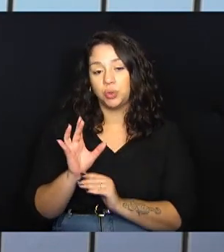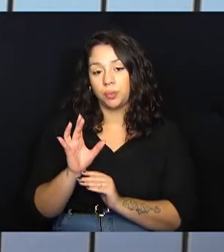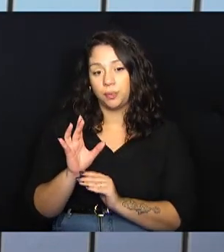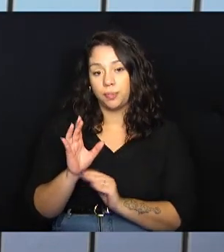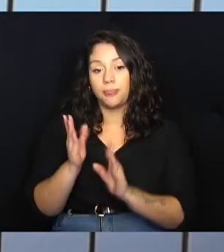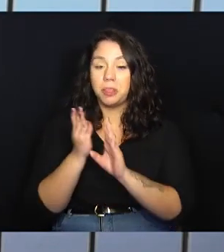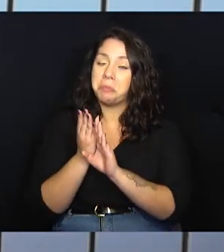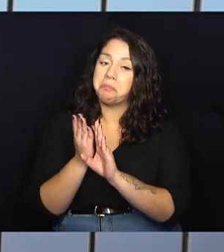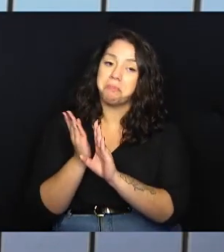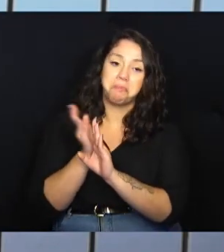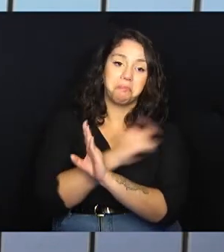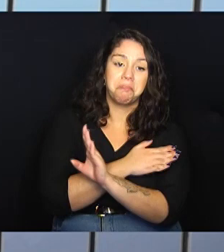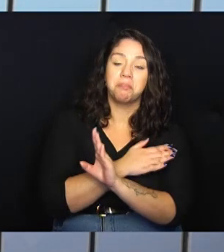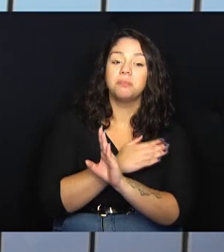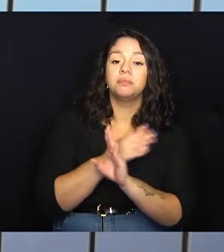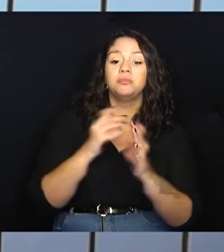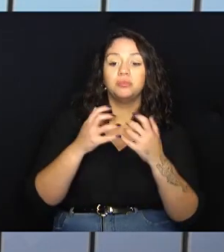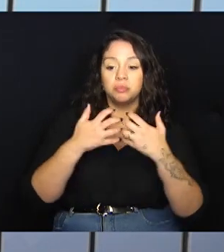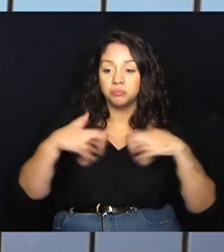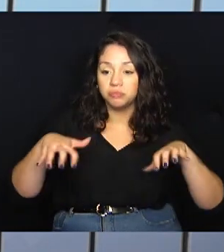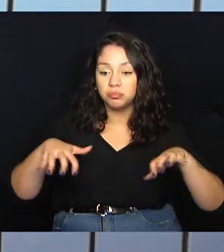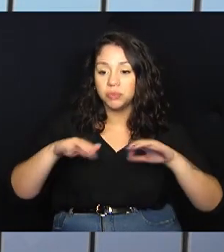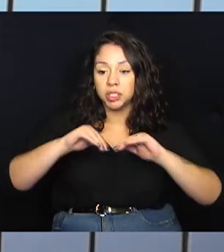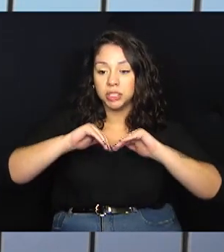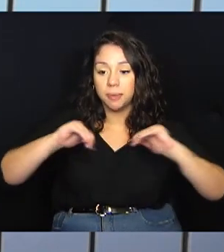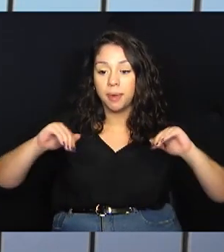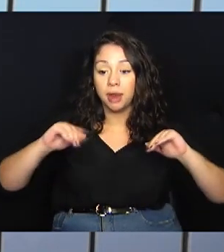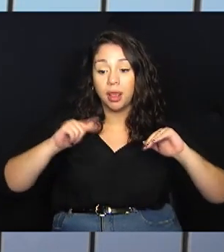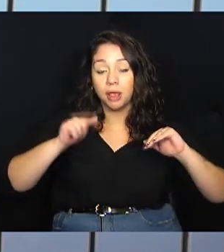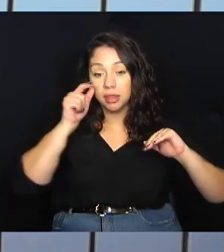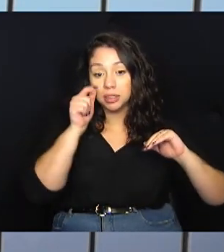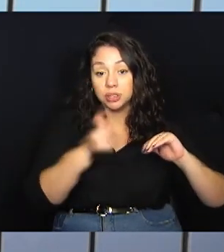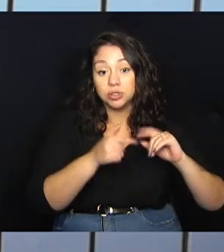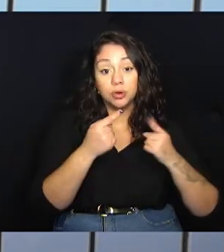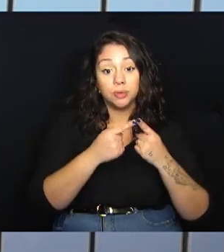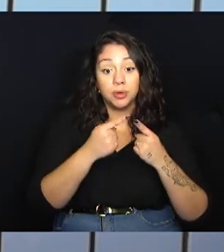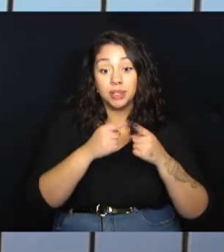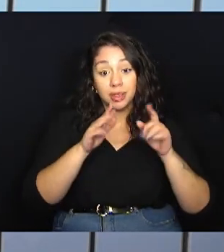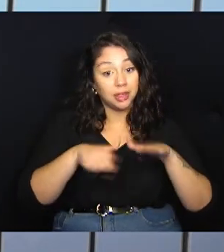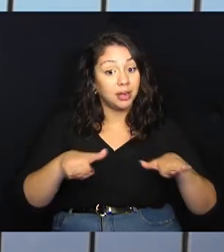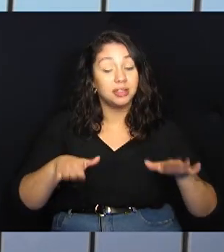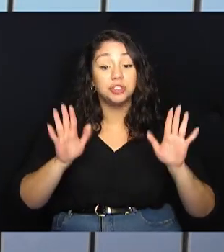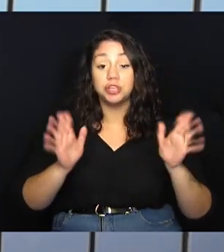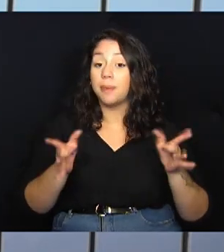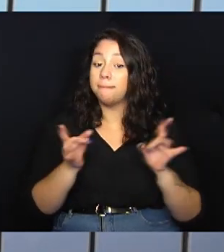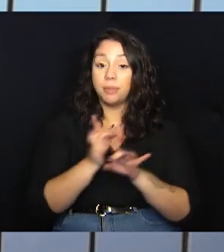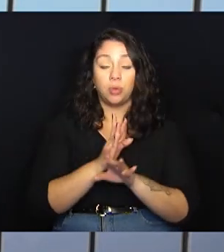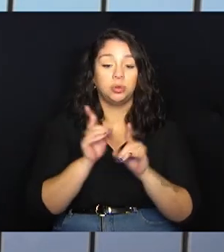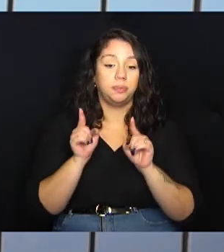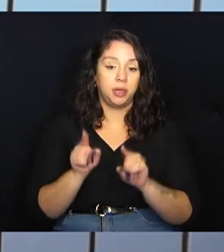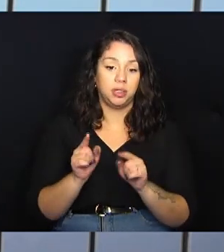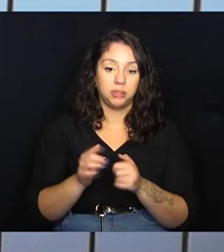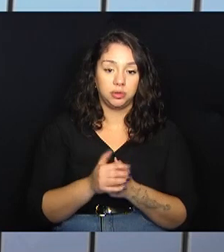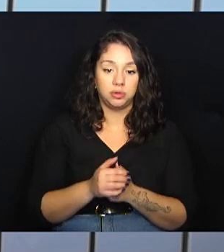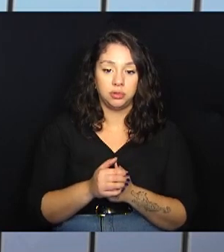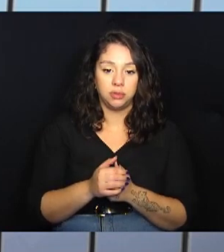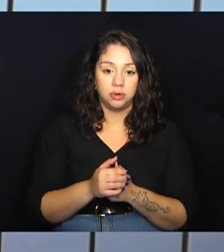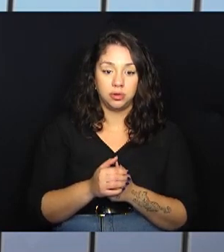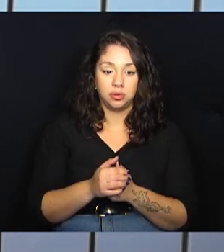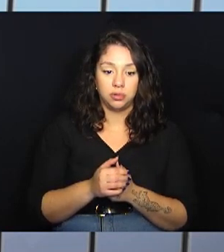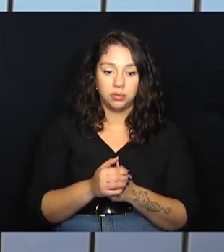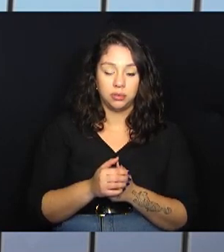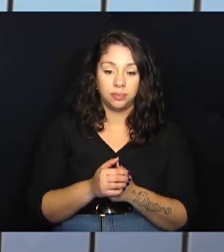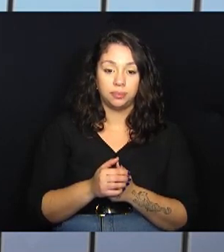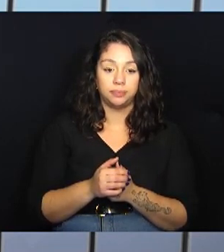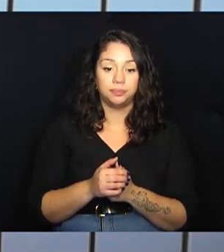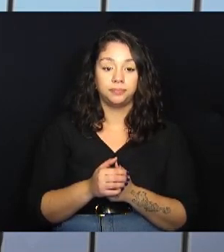momento dela se desligar, é muito interessante, porque a criança está preparada para isso. A criança, a gente costuma